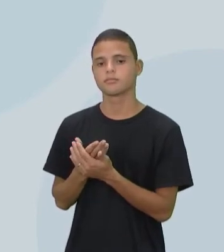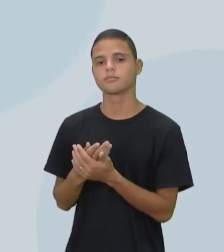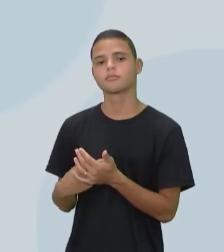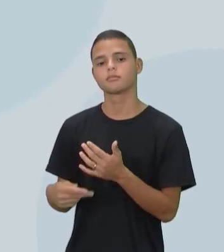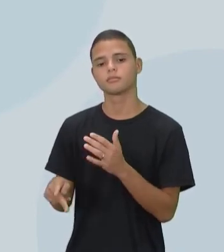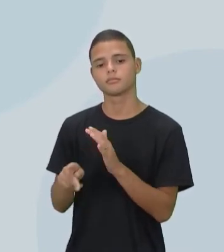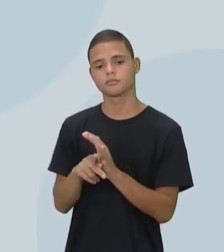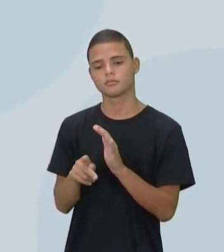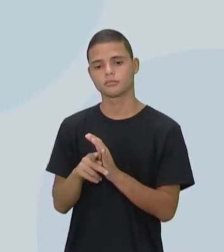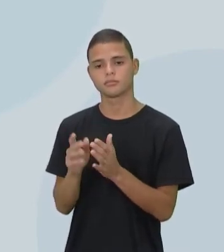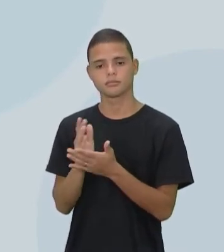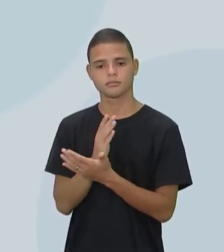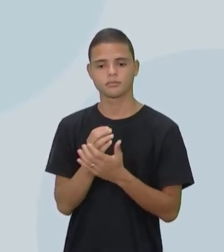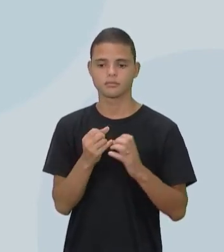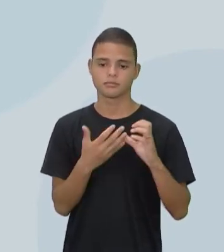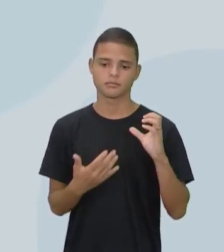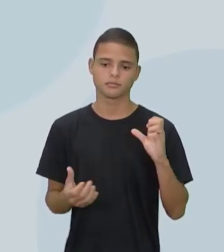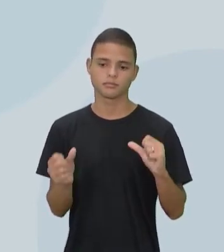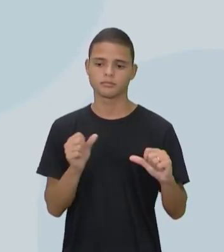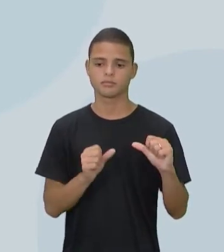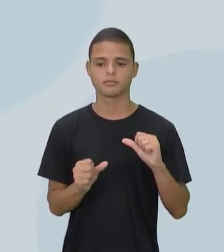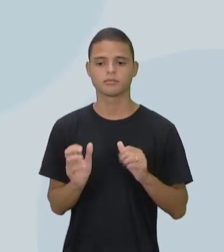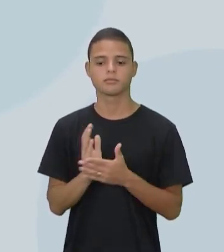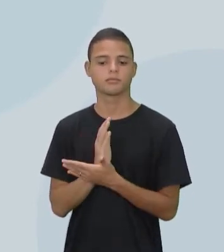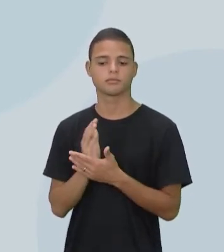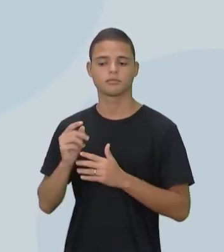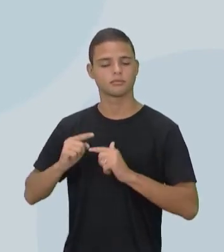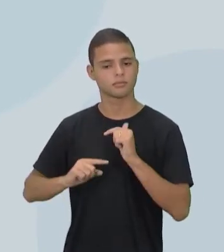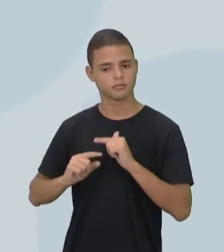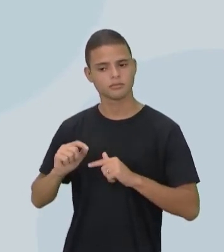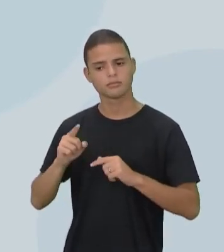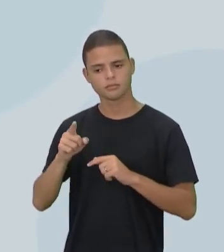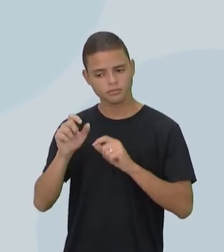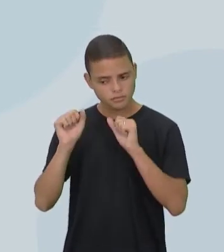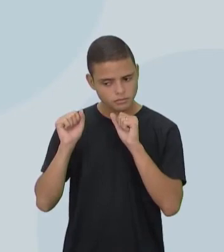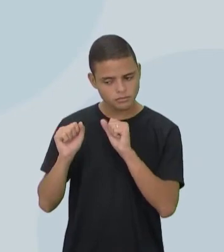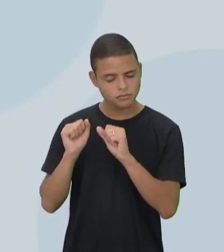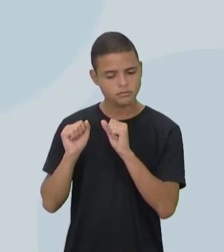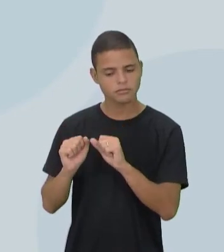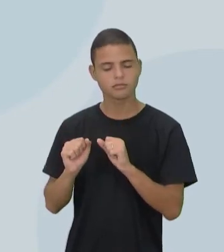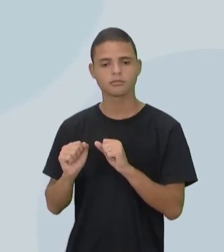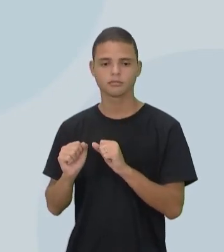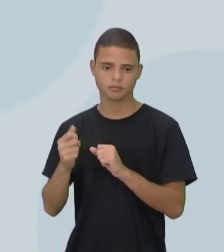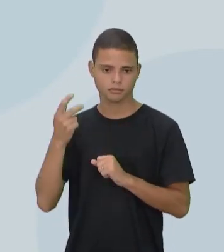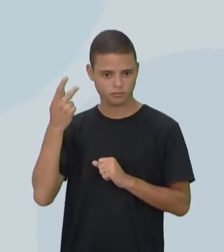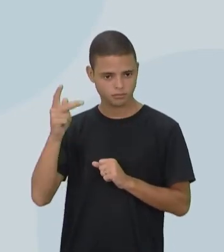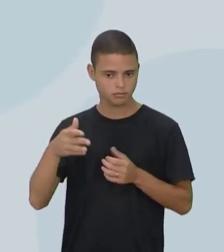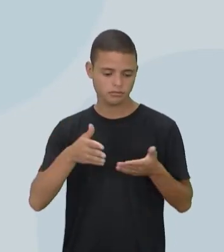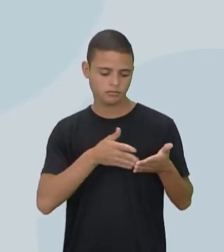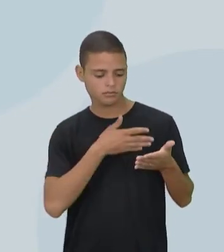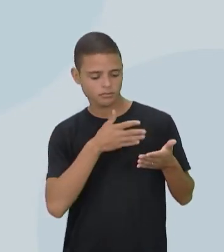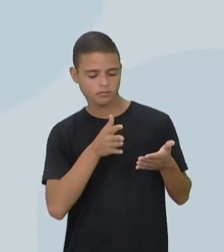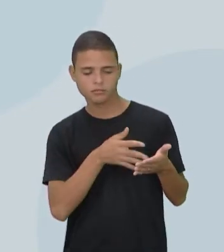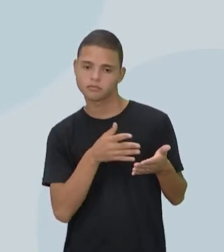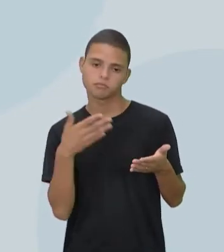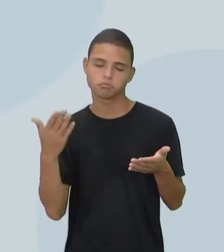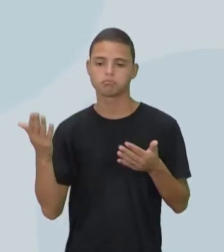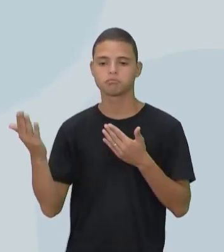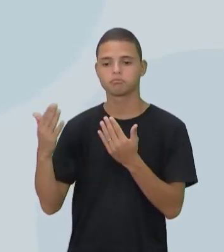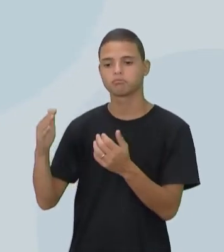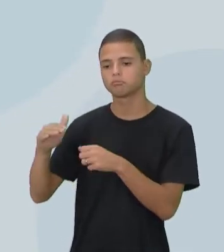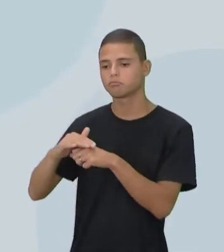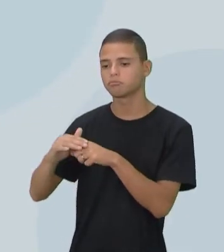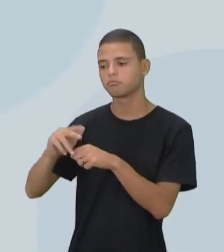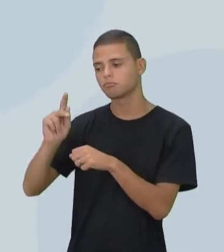composição química de certos materiais, você pode estar aí fazendo aí no seu caderno, ou mesmo dialogando com